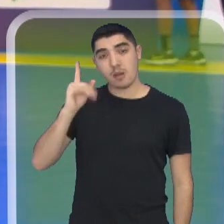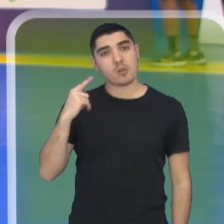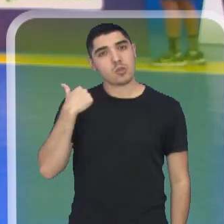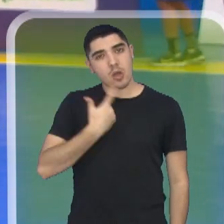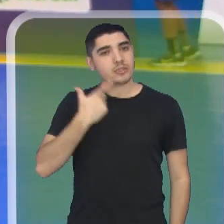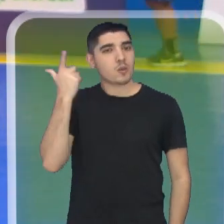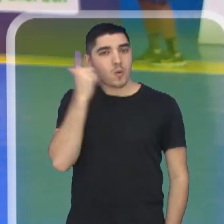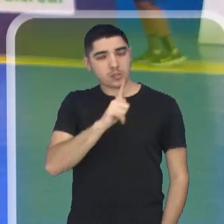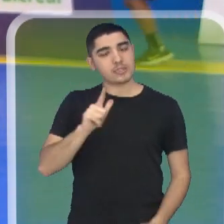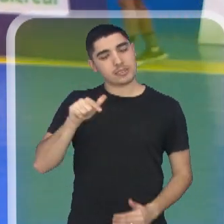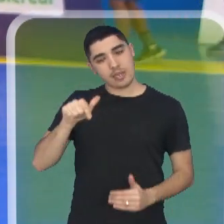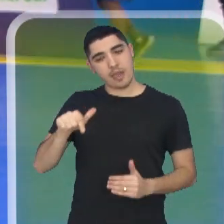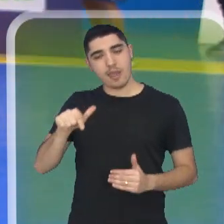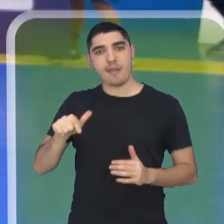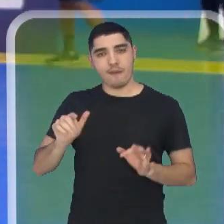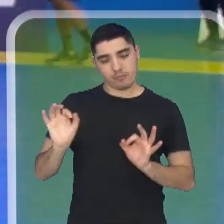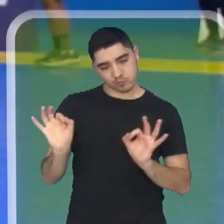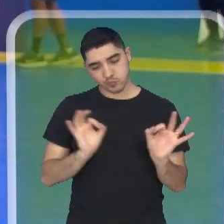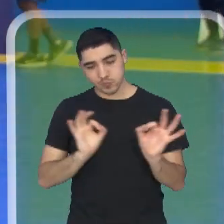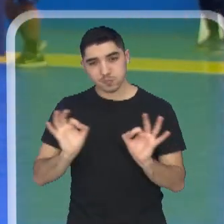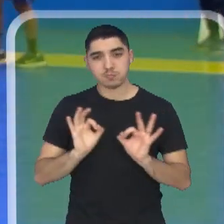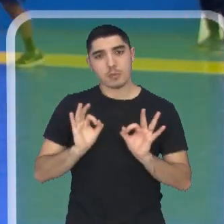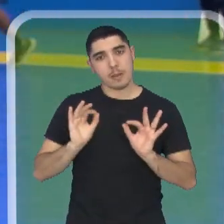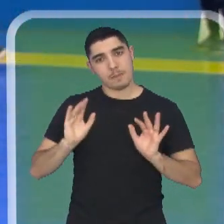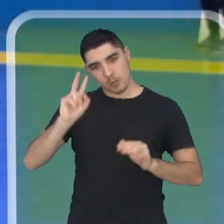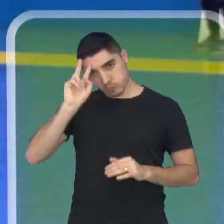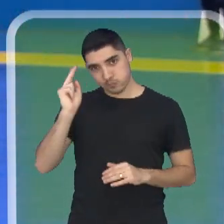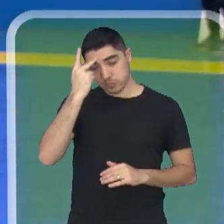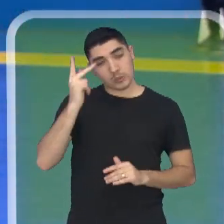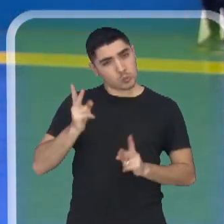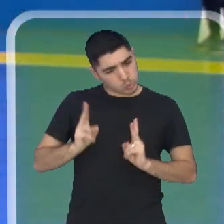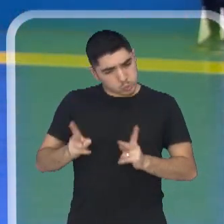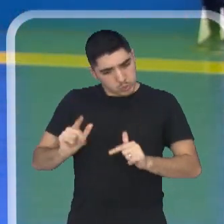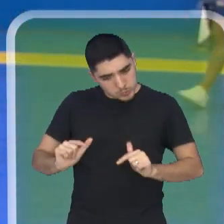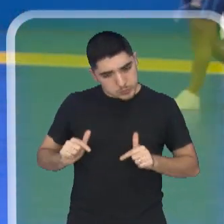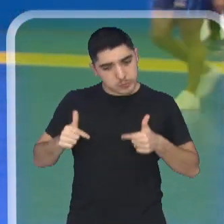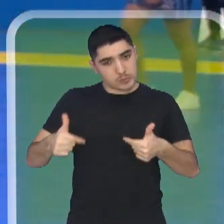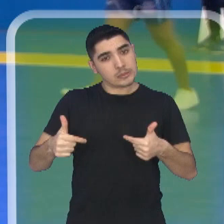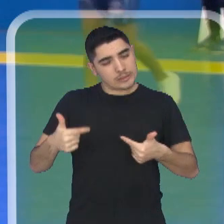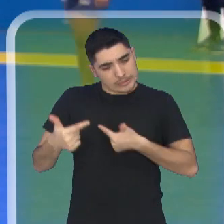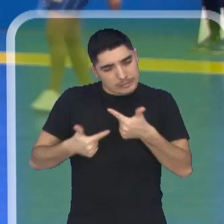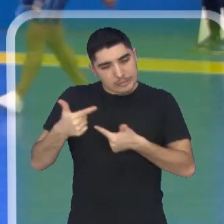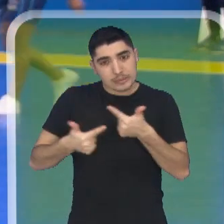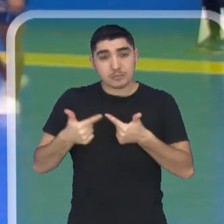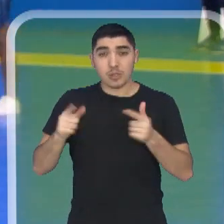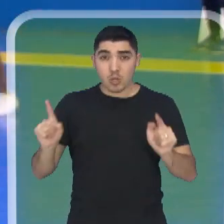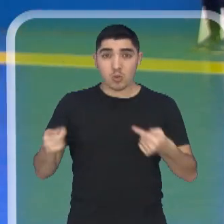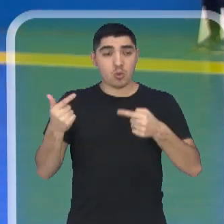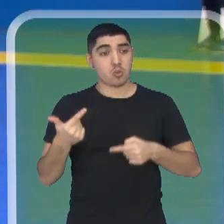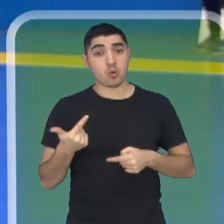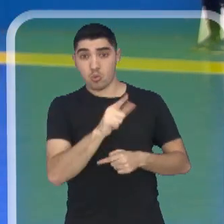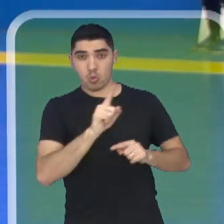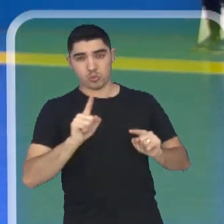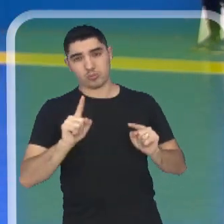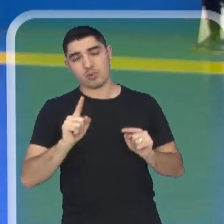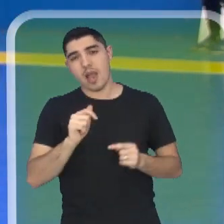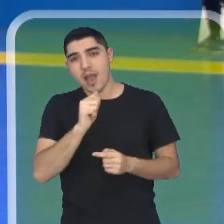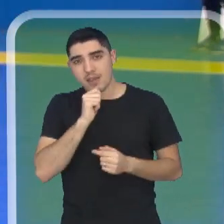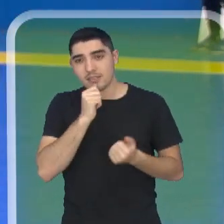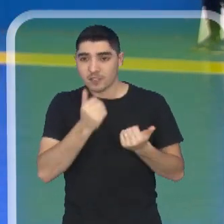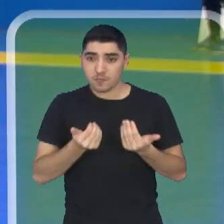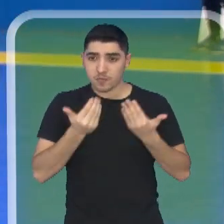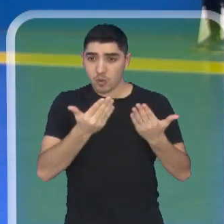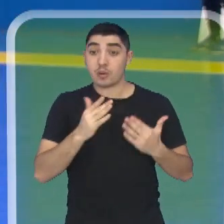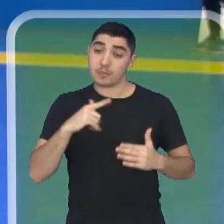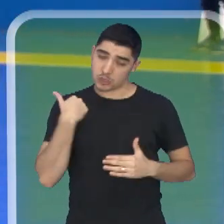saber digerir essa derrota e continuar trabalhando, pensando no próximo adversário que também é em casa e a gente tem totais